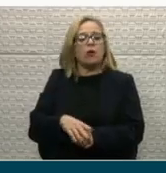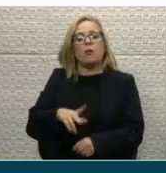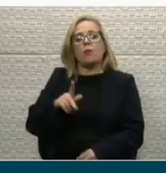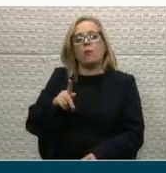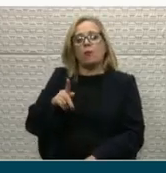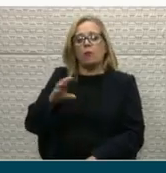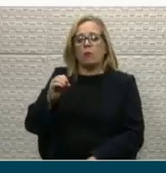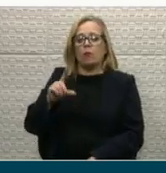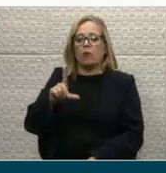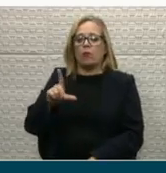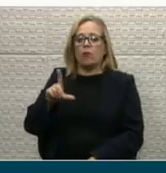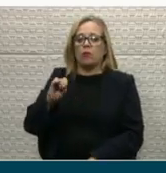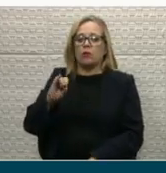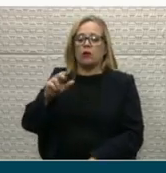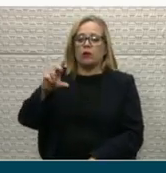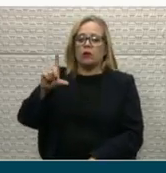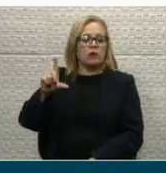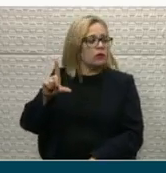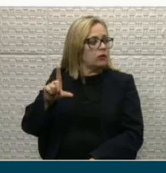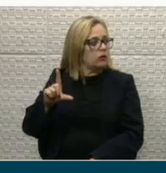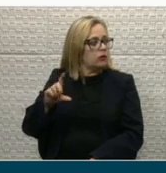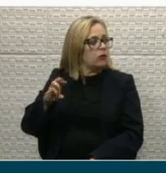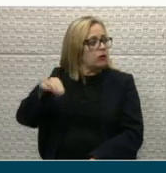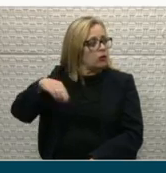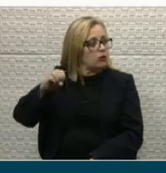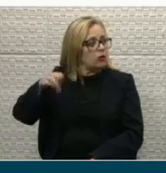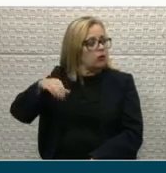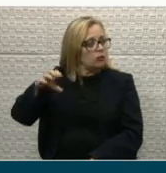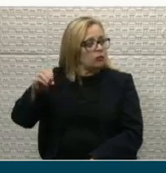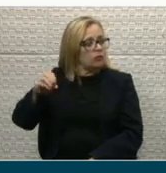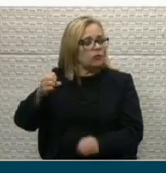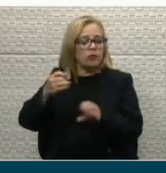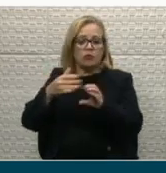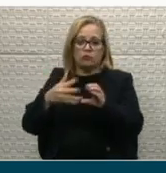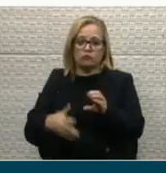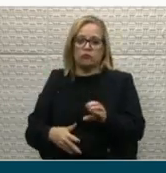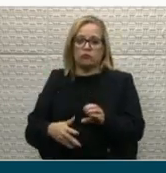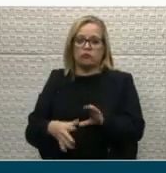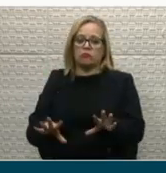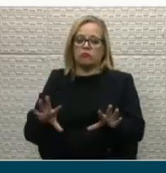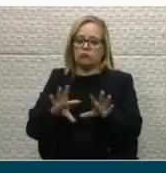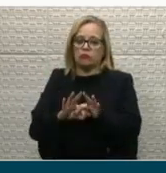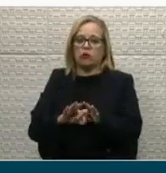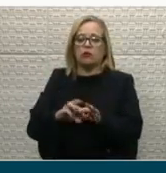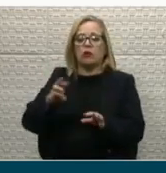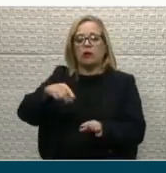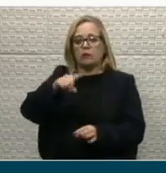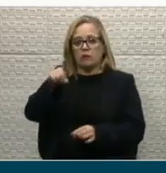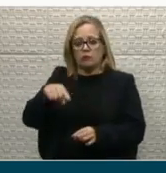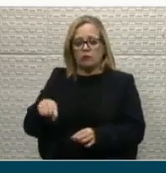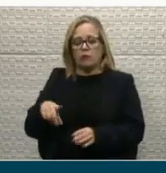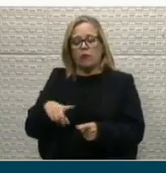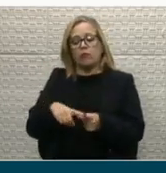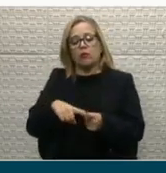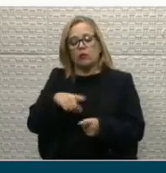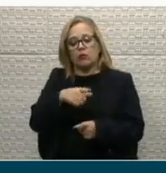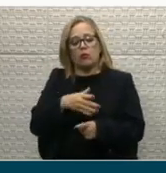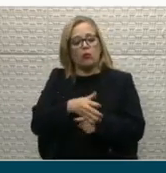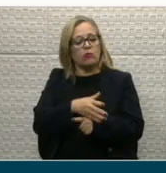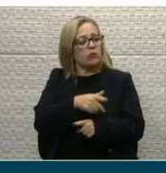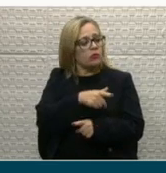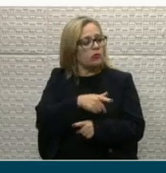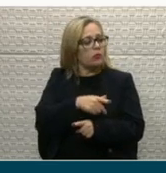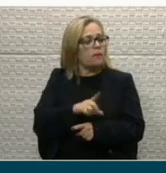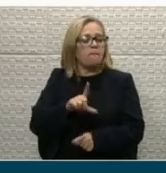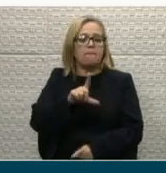polinômio. Esse é o chamado polinômio característico associado à matriz. É por meio desse